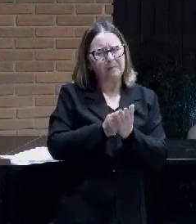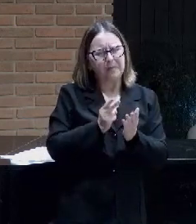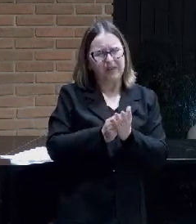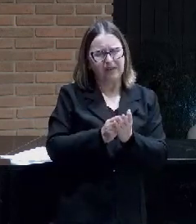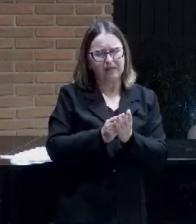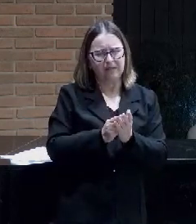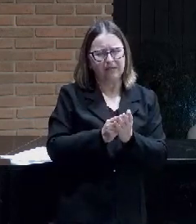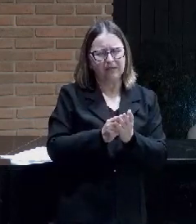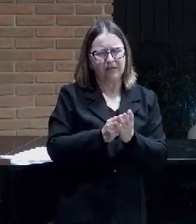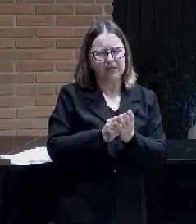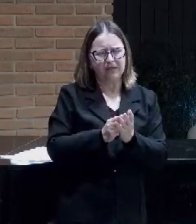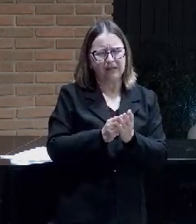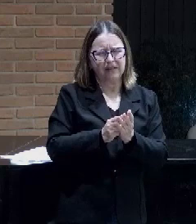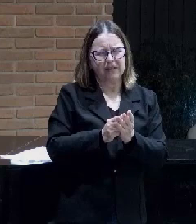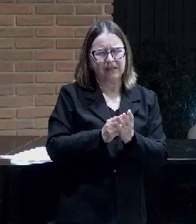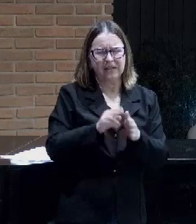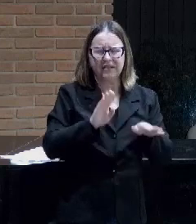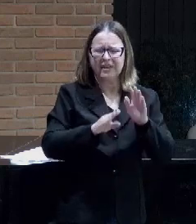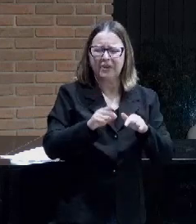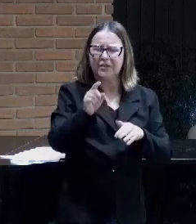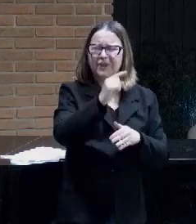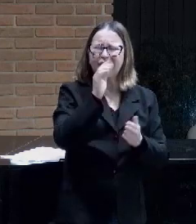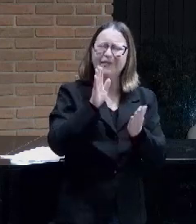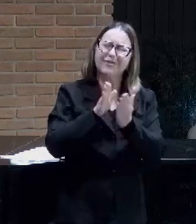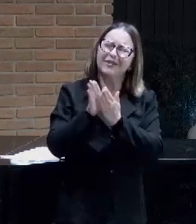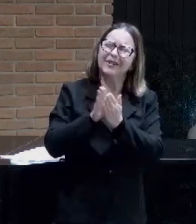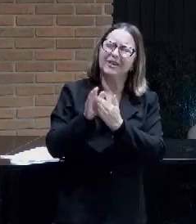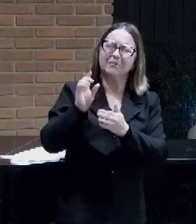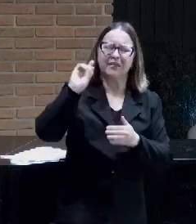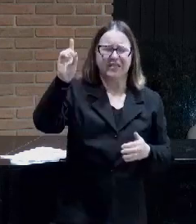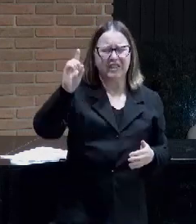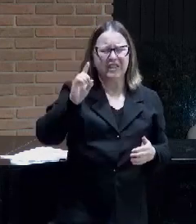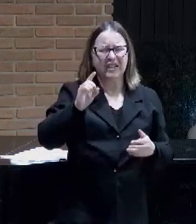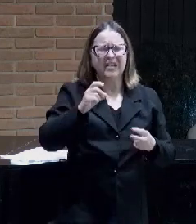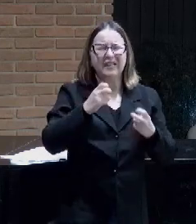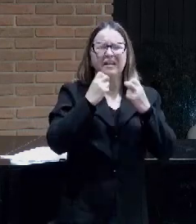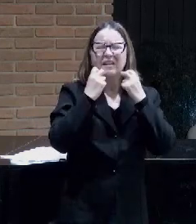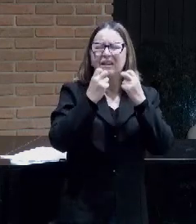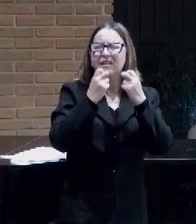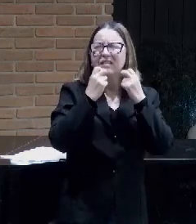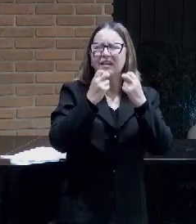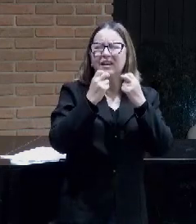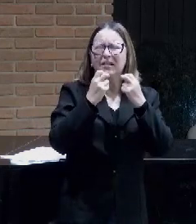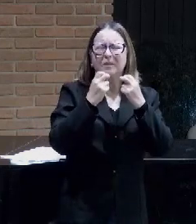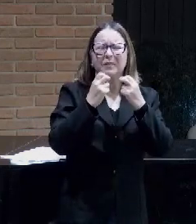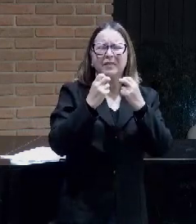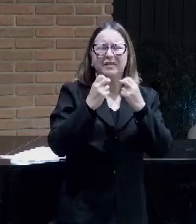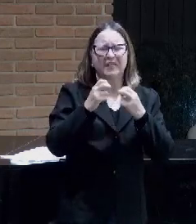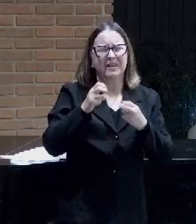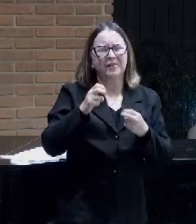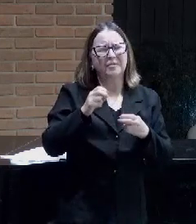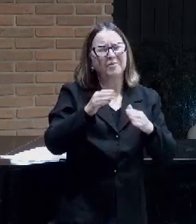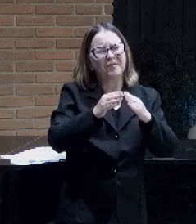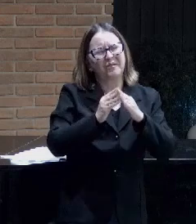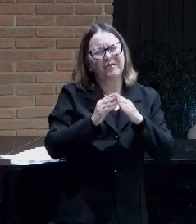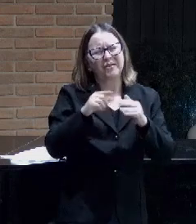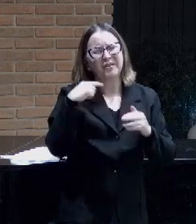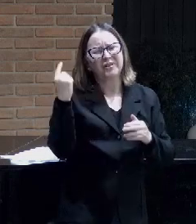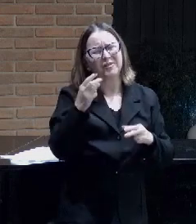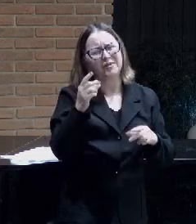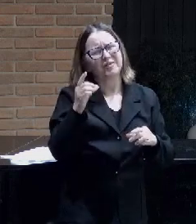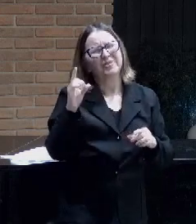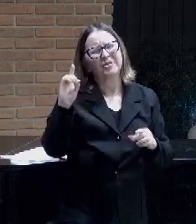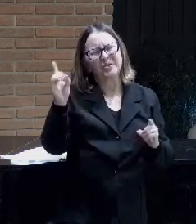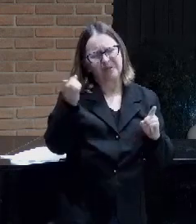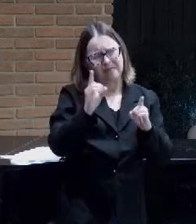fuja do Senhor, nós imploramos e suplicamos ao Senhor, venha nos buscar, Pai, porque somente o Senhor pode. Convence nossos corações